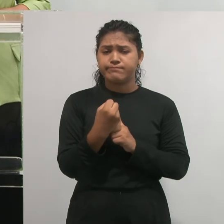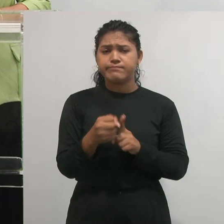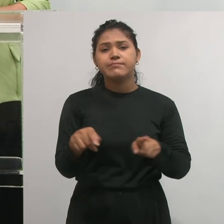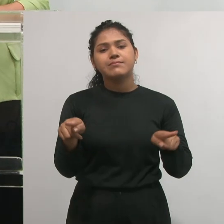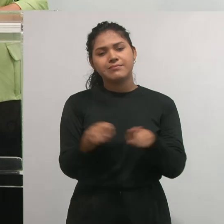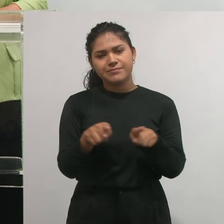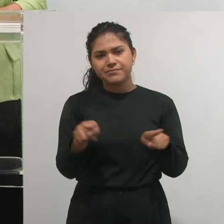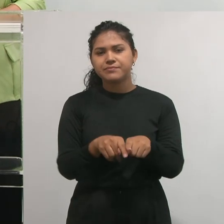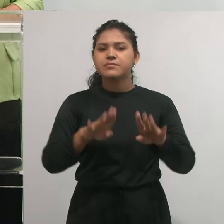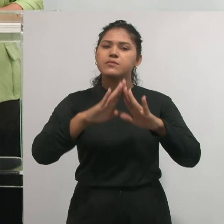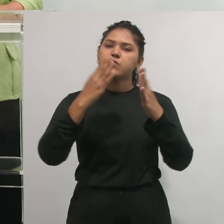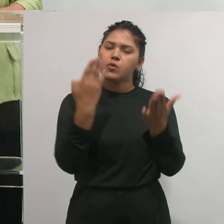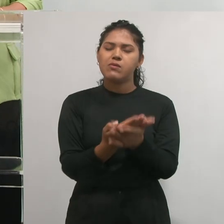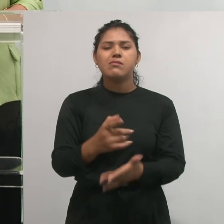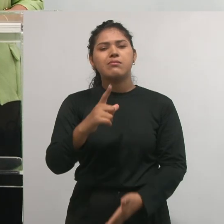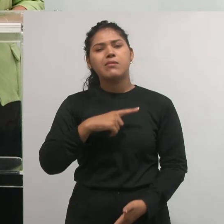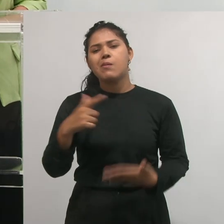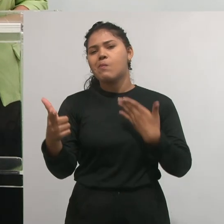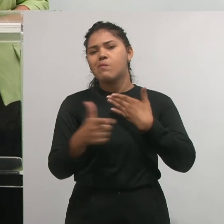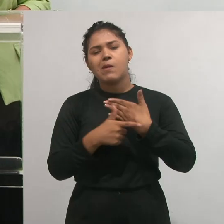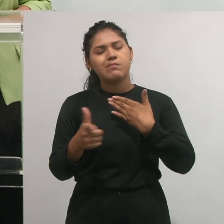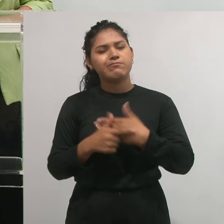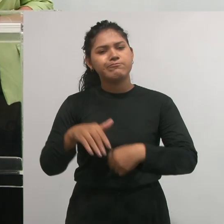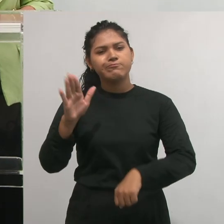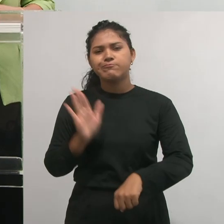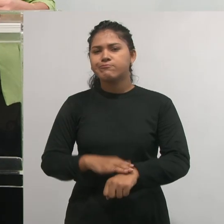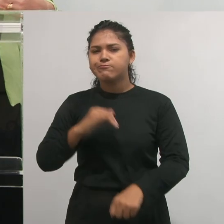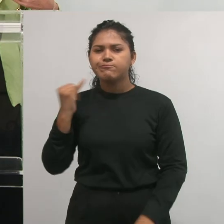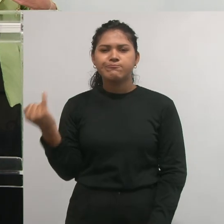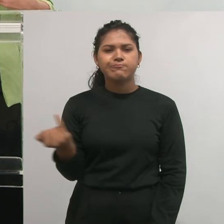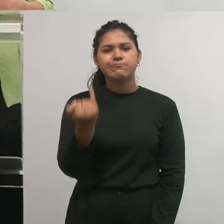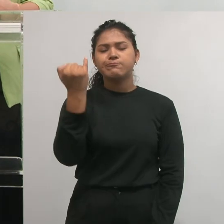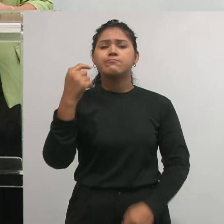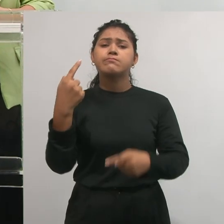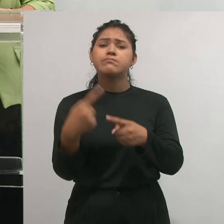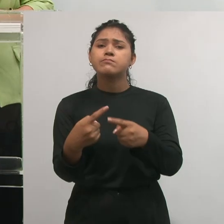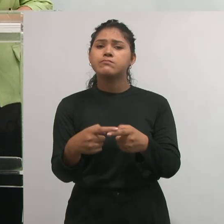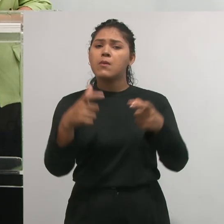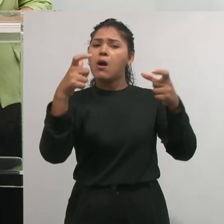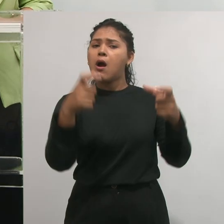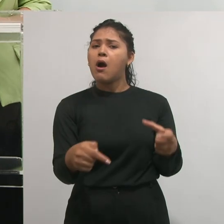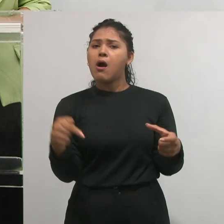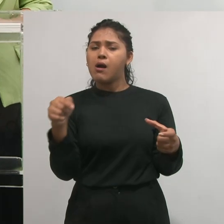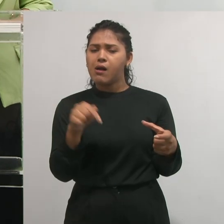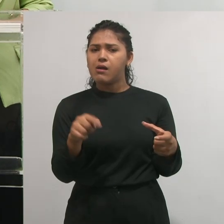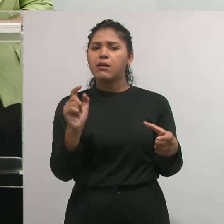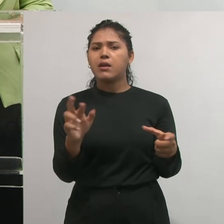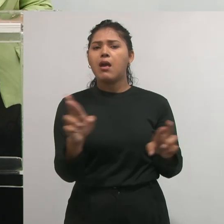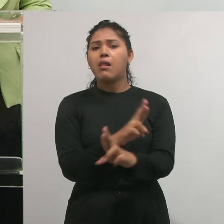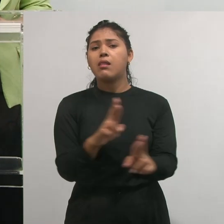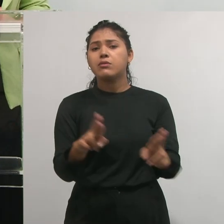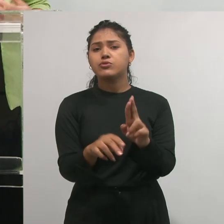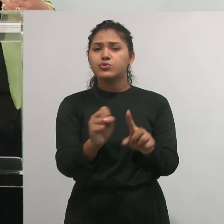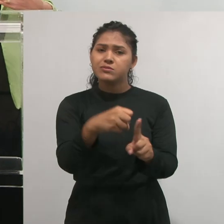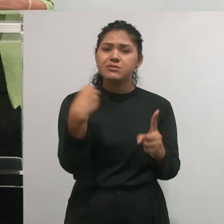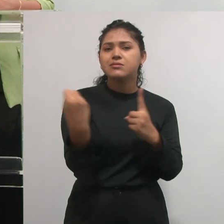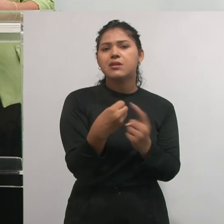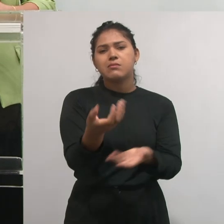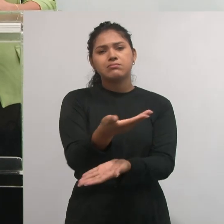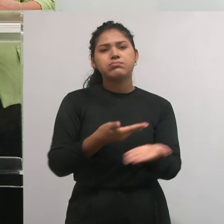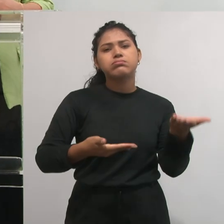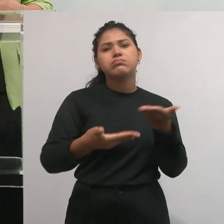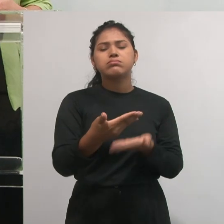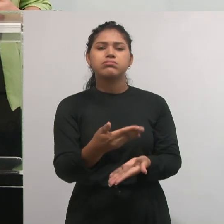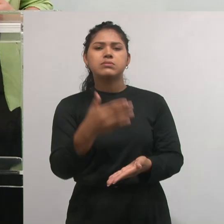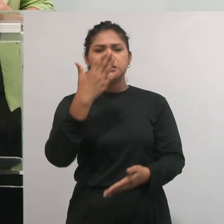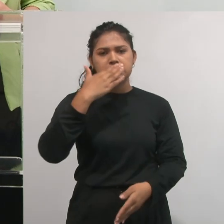E aí a escola tem um papel primordial nisso, né? Porque esse espaço por excelência das relações sociais, do